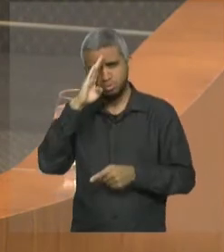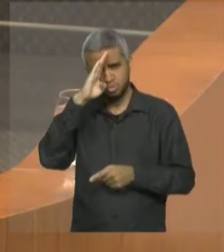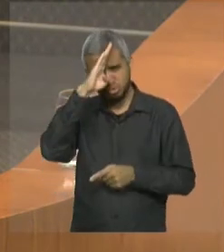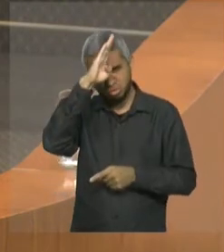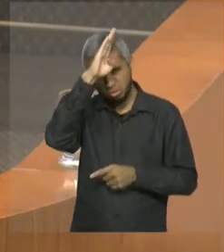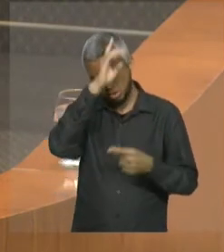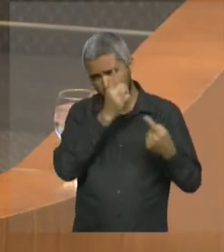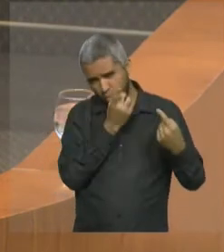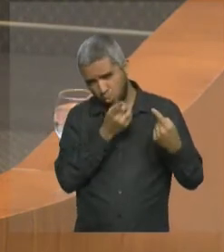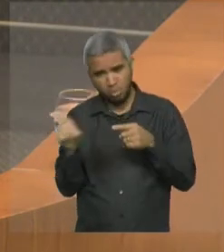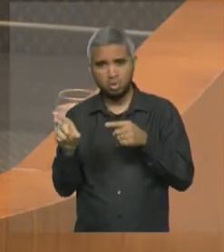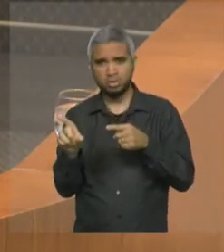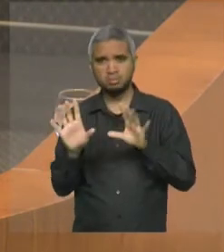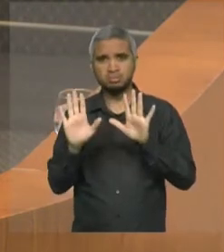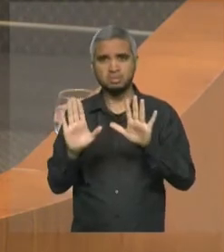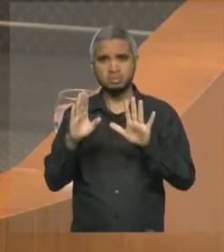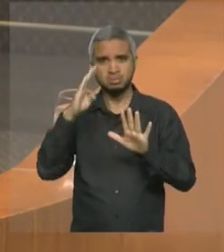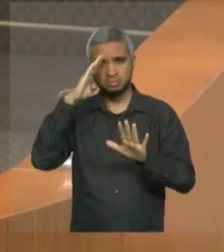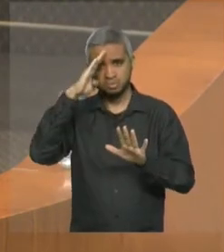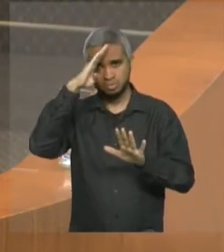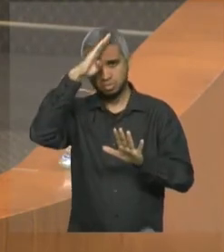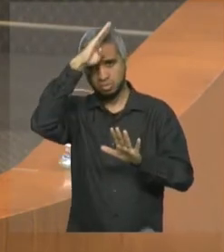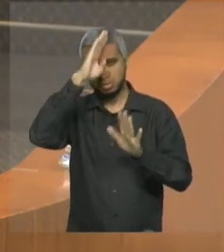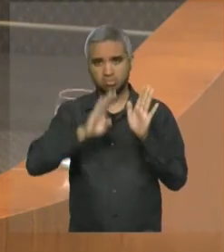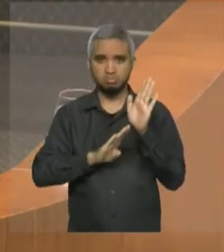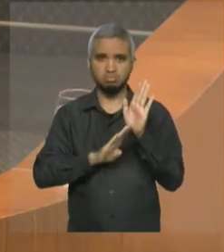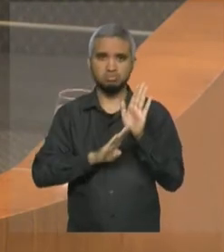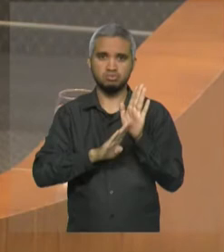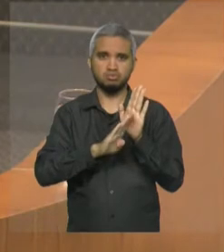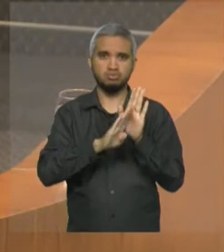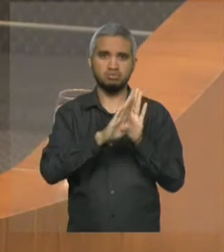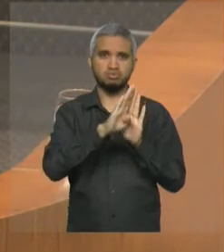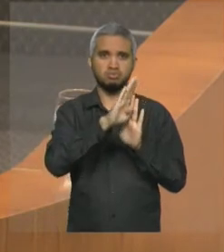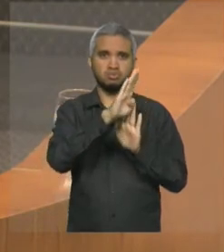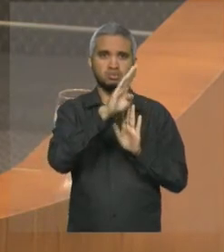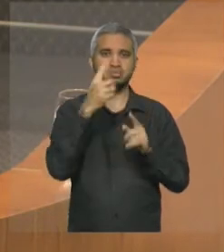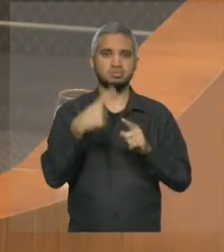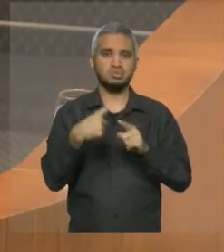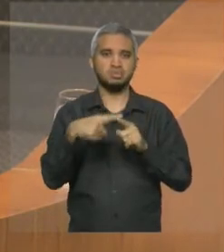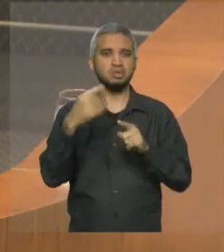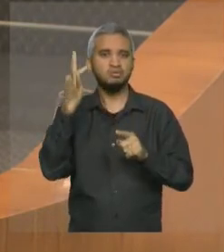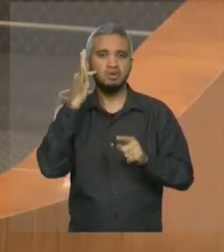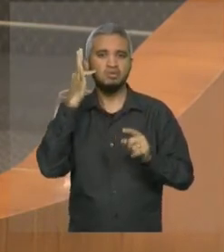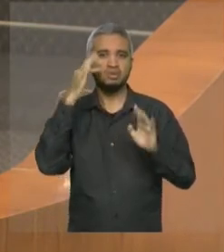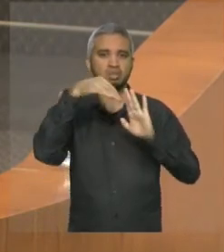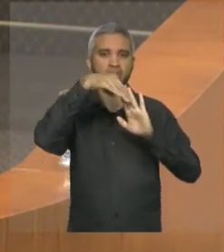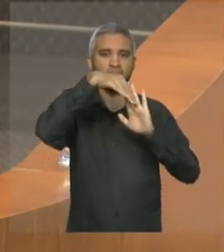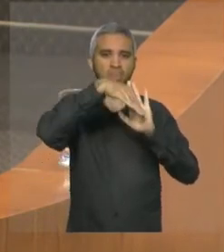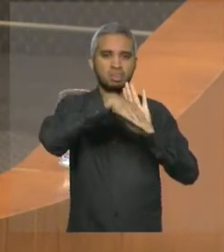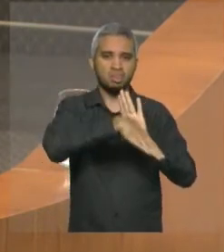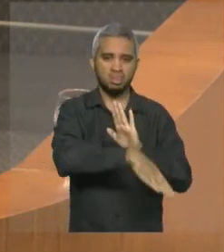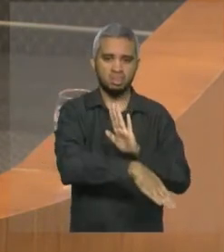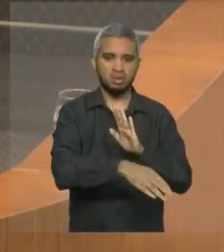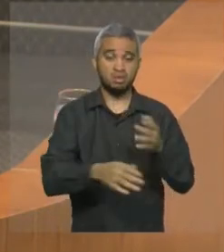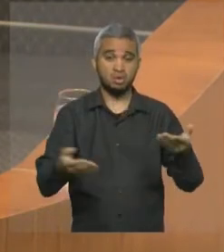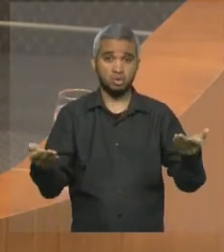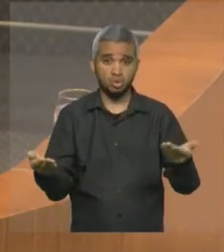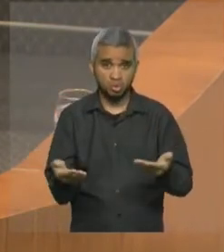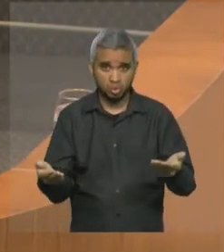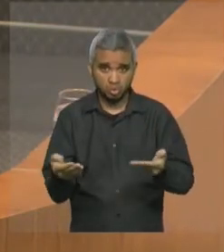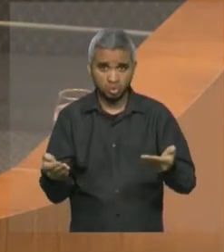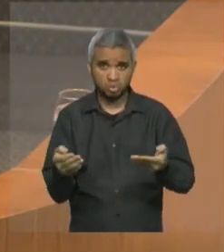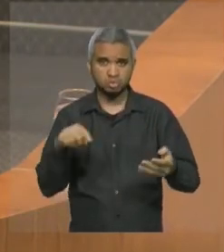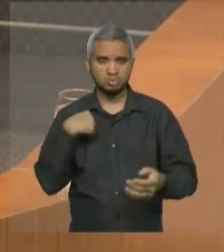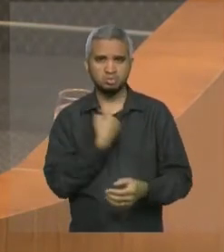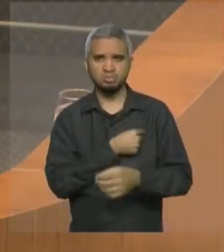ele, subiu face à decadência do governo Flávio Dino, que hoje nós estamos vendo aqui as razões e as